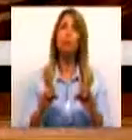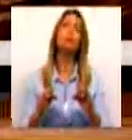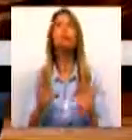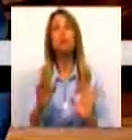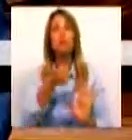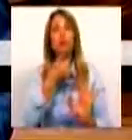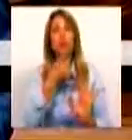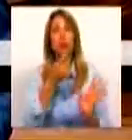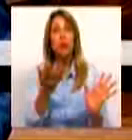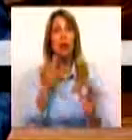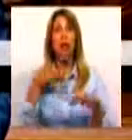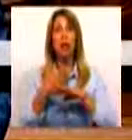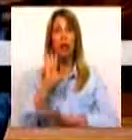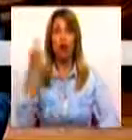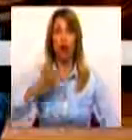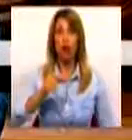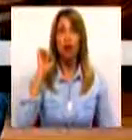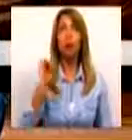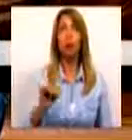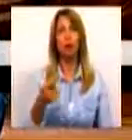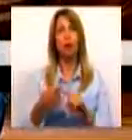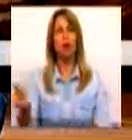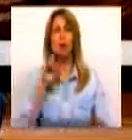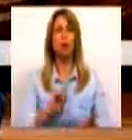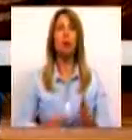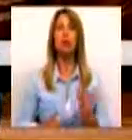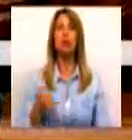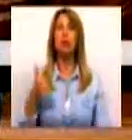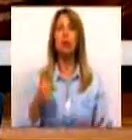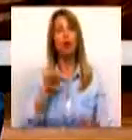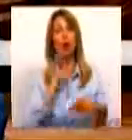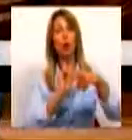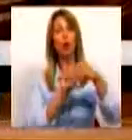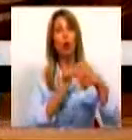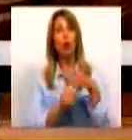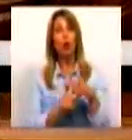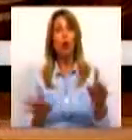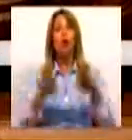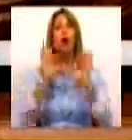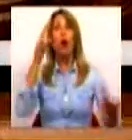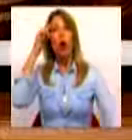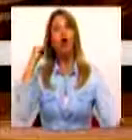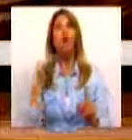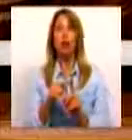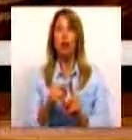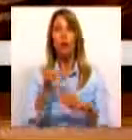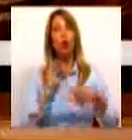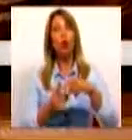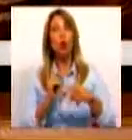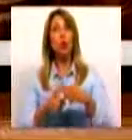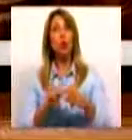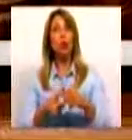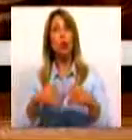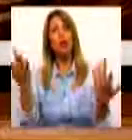determinam com a sua exigência a diferença elementar entre o sucesso como objetivo e o sucesso